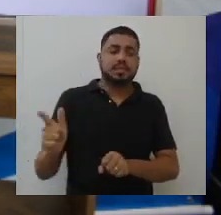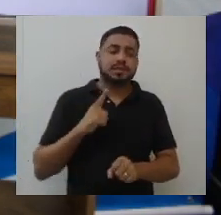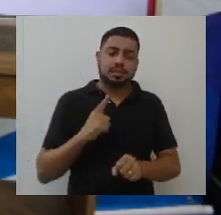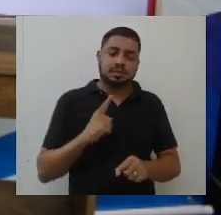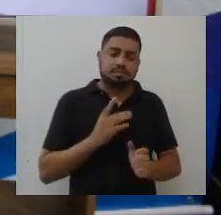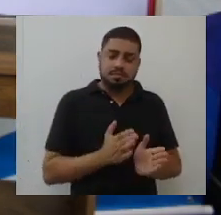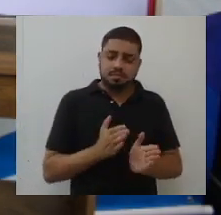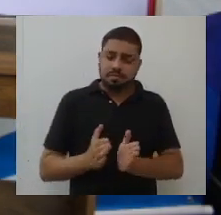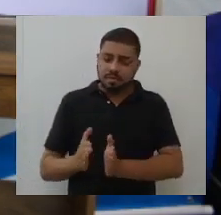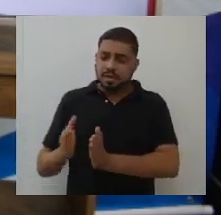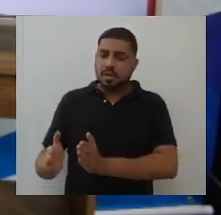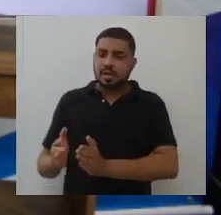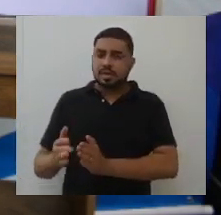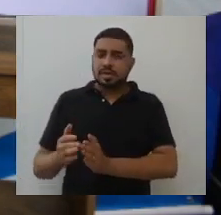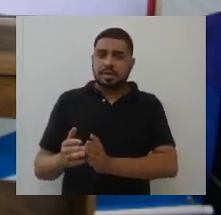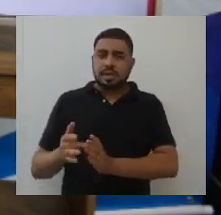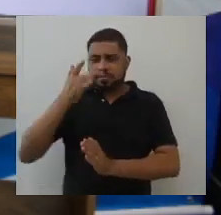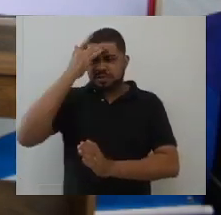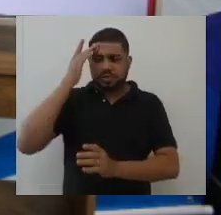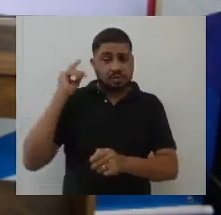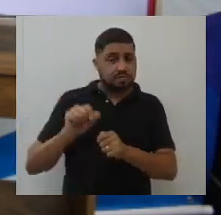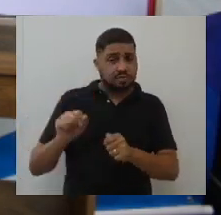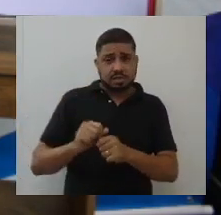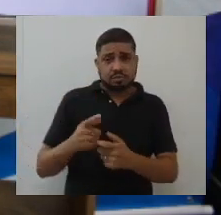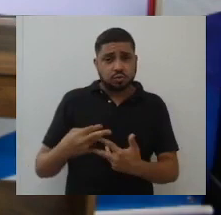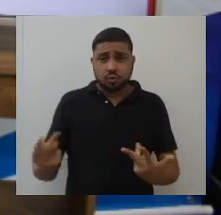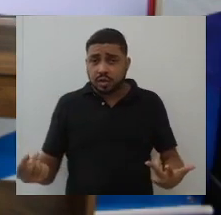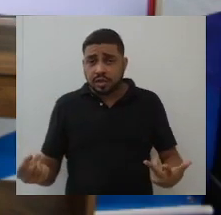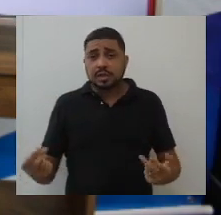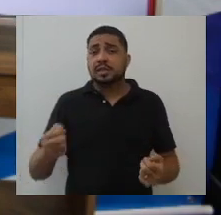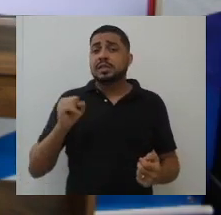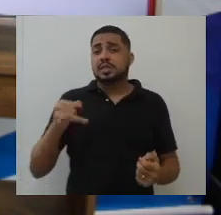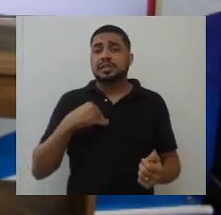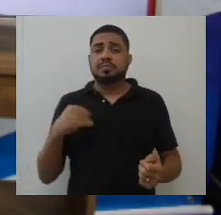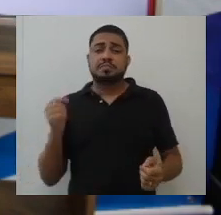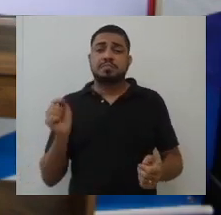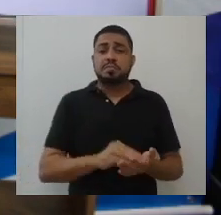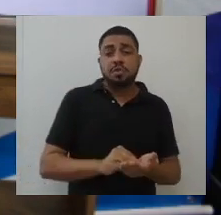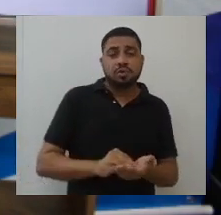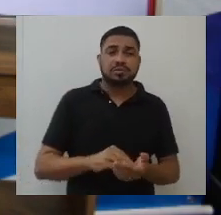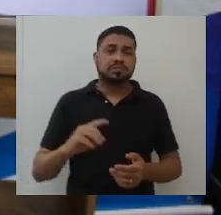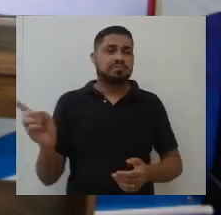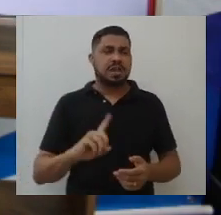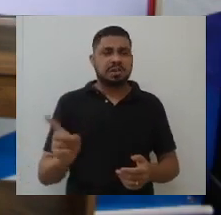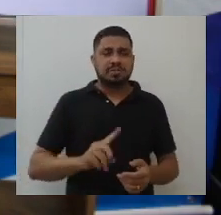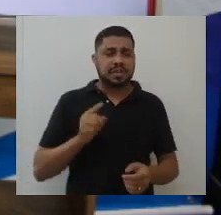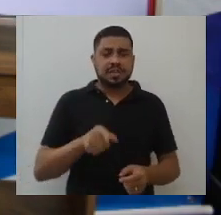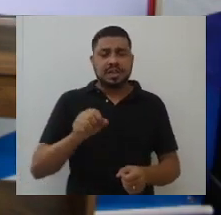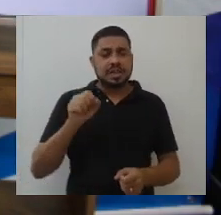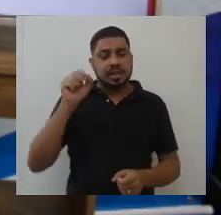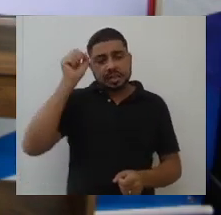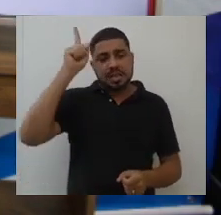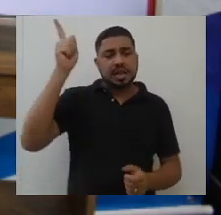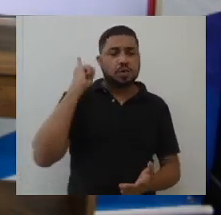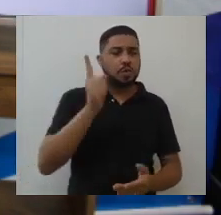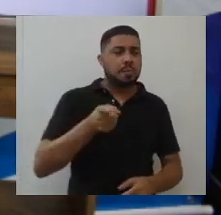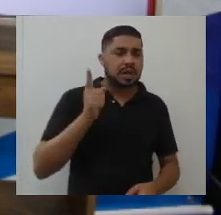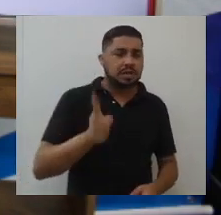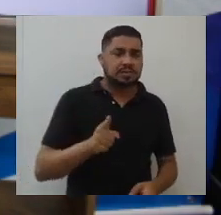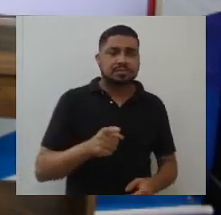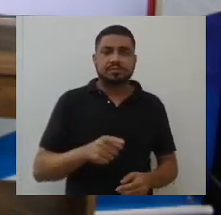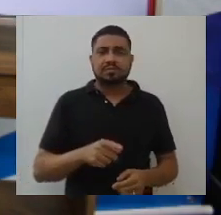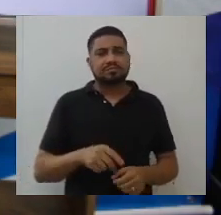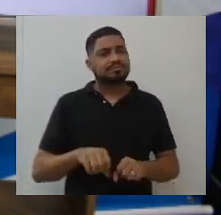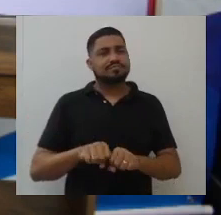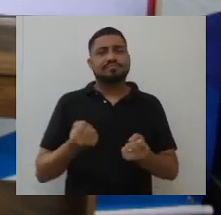gente espera que a pessoa realize alguma coisa. Né? E se eu coloco a negativa ali, essa ideia de comando, de ação, de ordem, ela